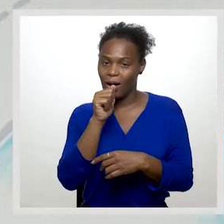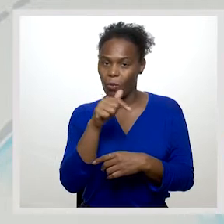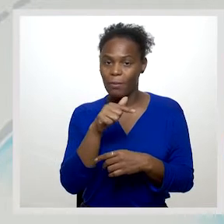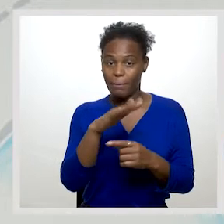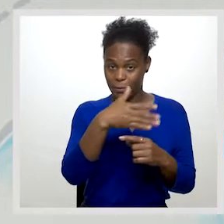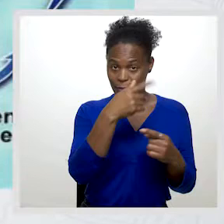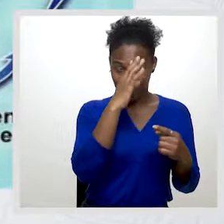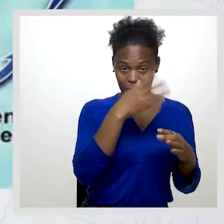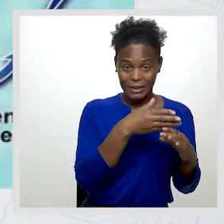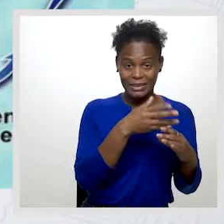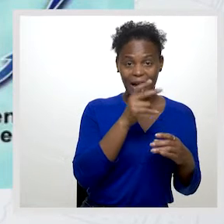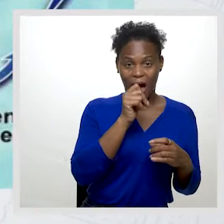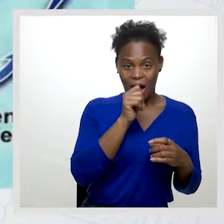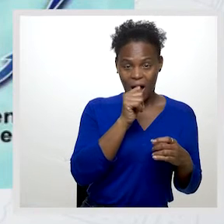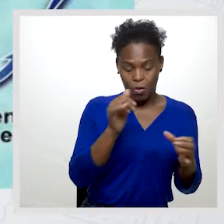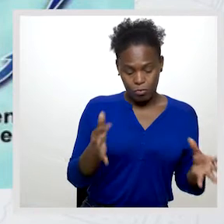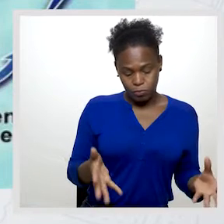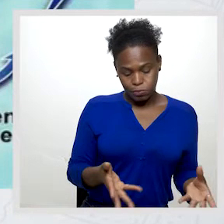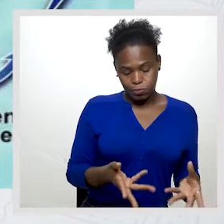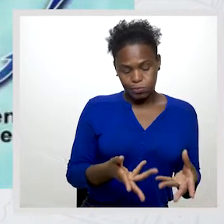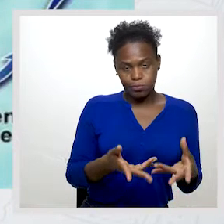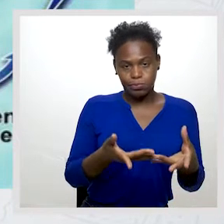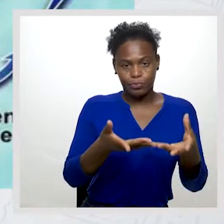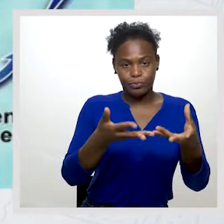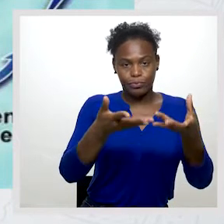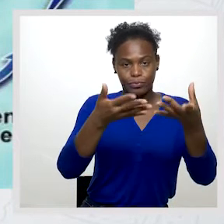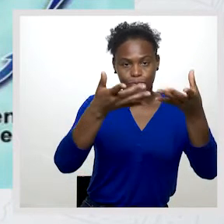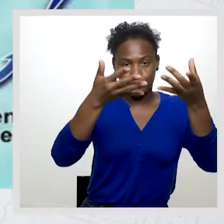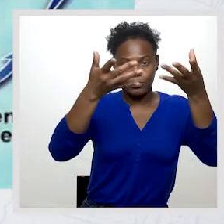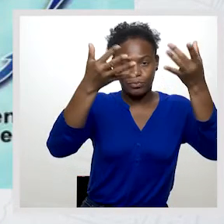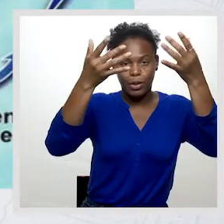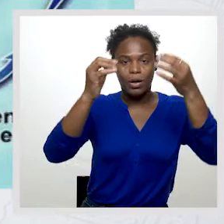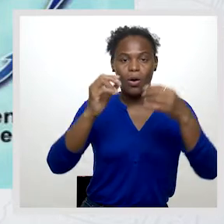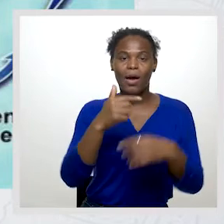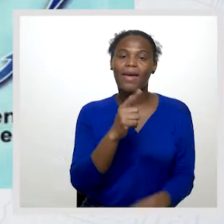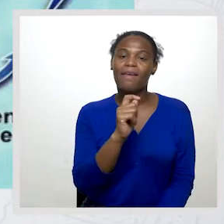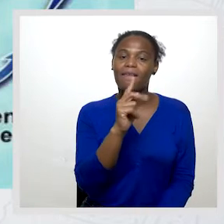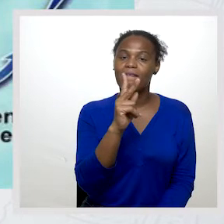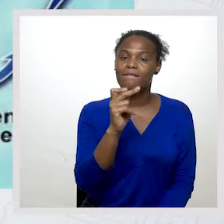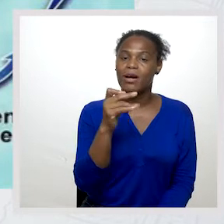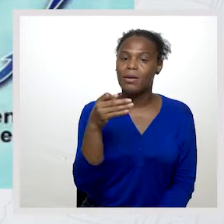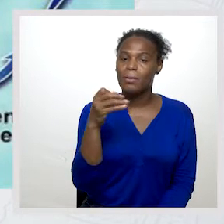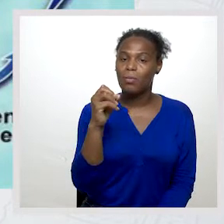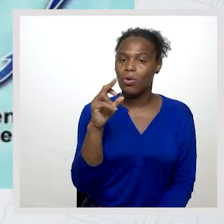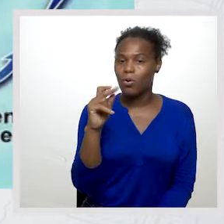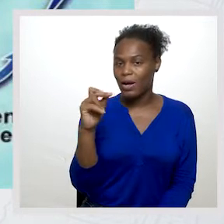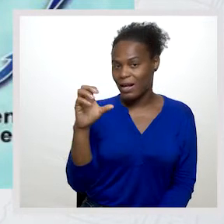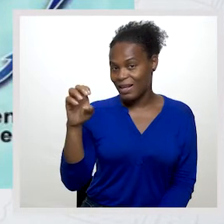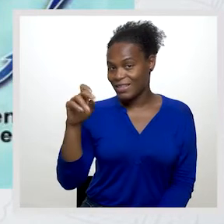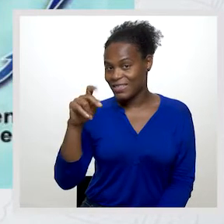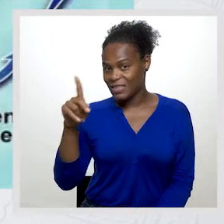Primeiro acontece a evaporação, ou então evapotranspiração. A seguir,